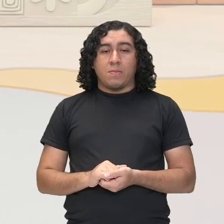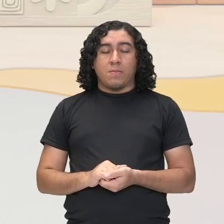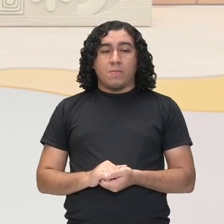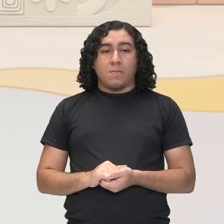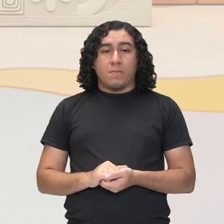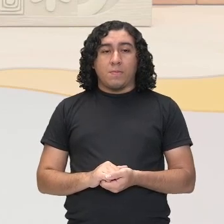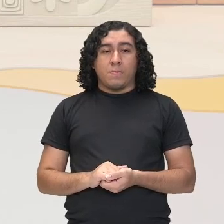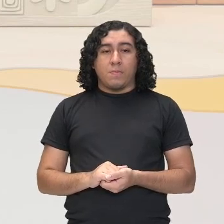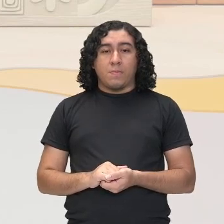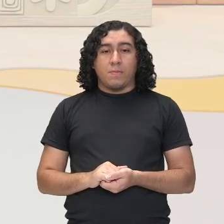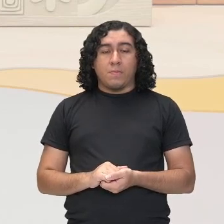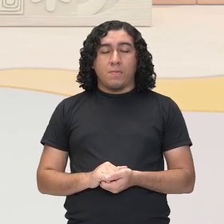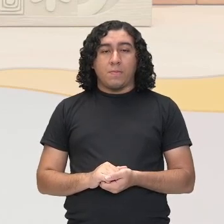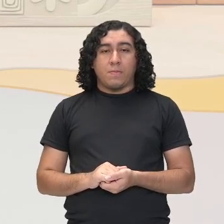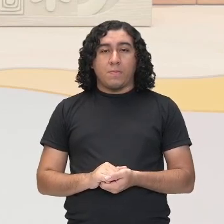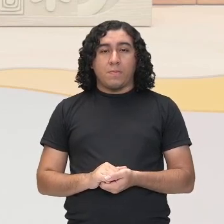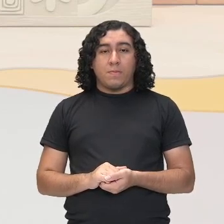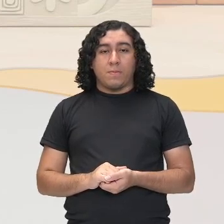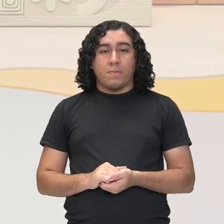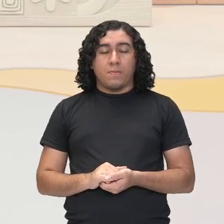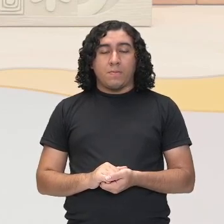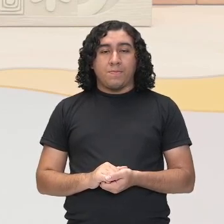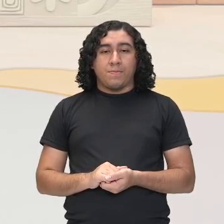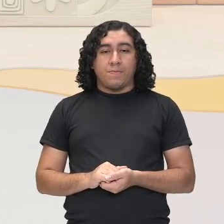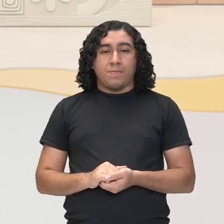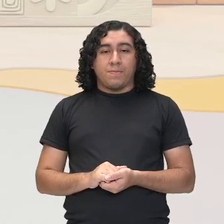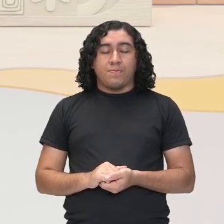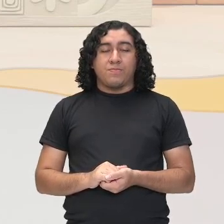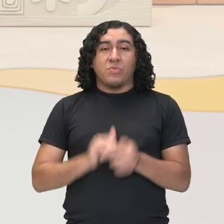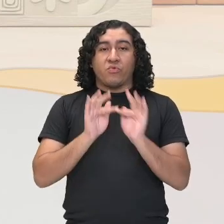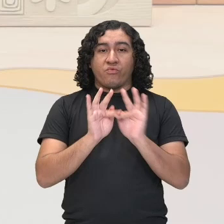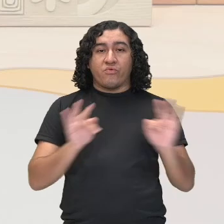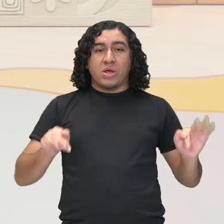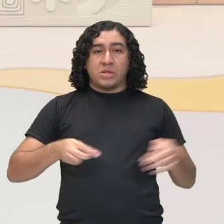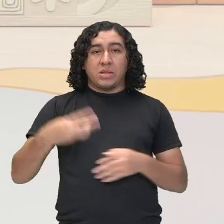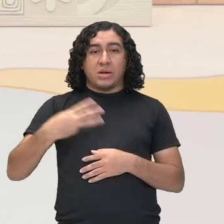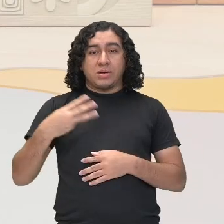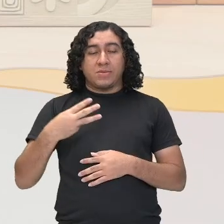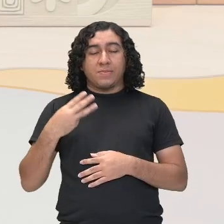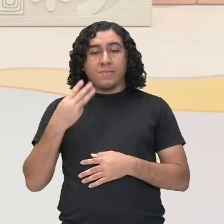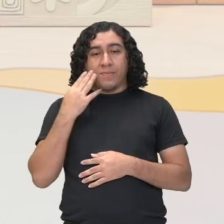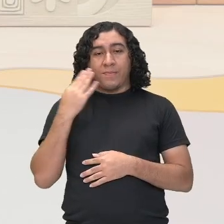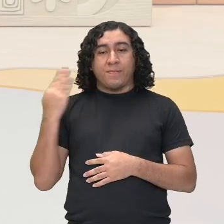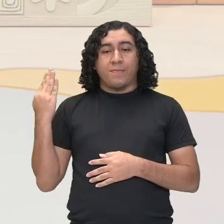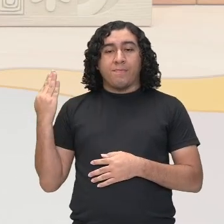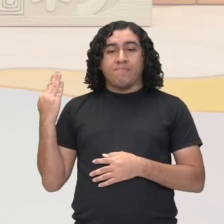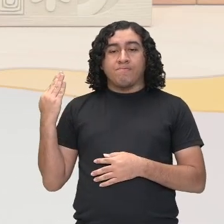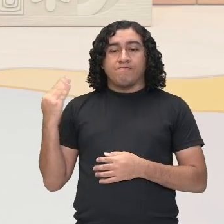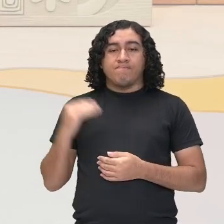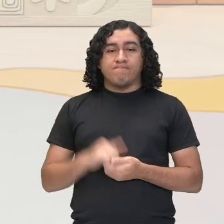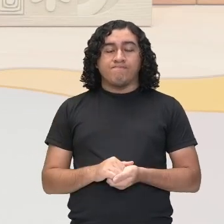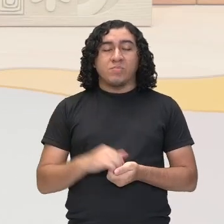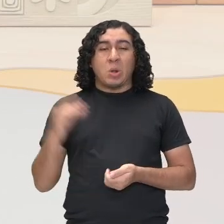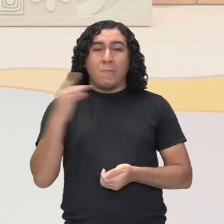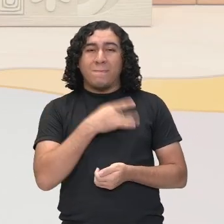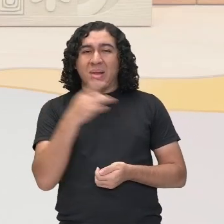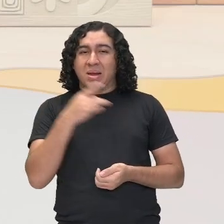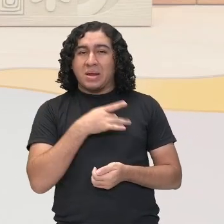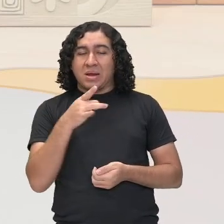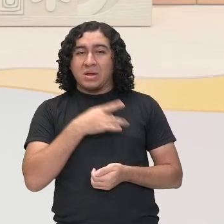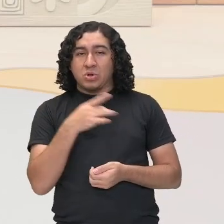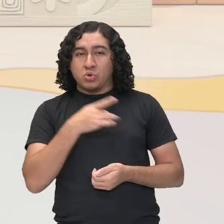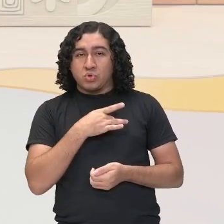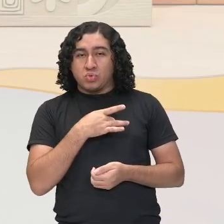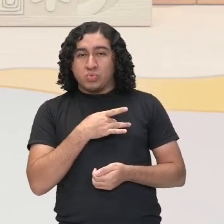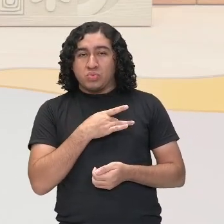seguinte: ser amado é bom, mas é preferível ser temido. O temor, ele impede a revolta. O